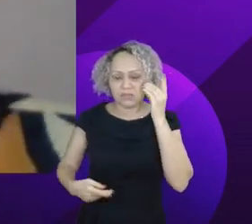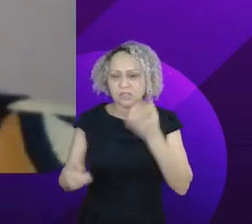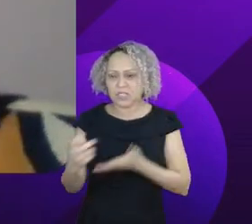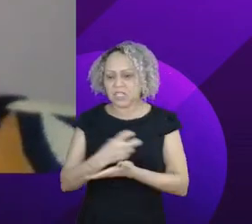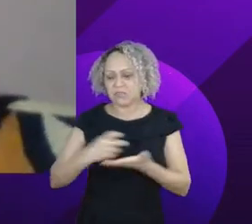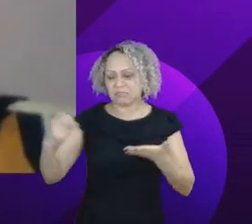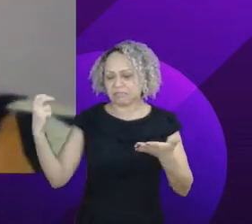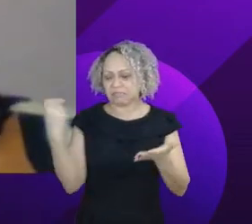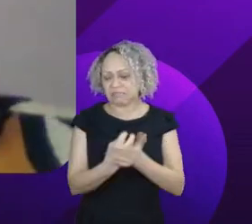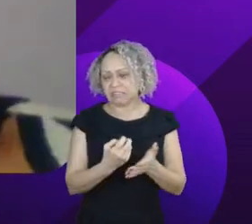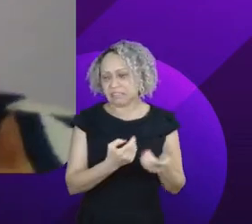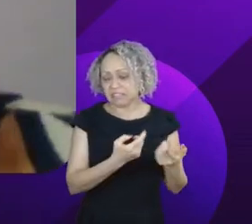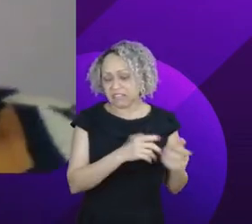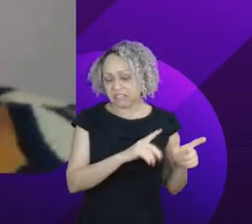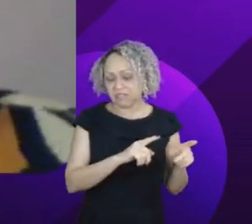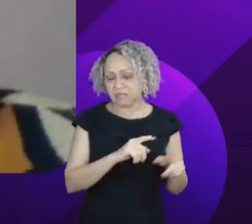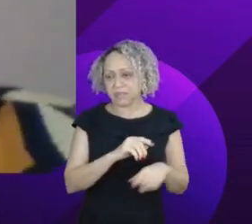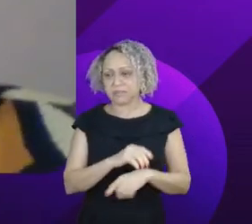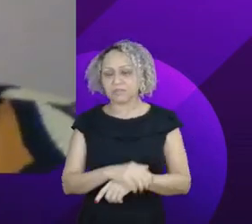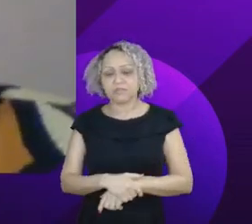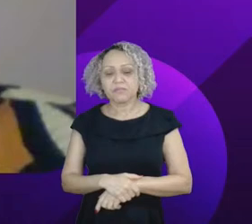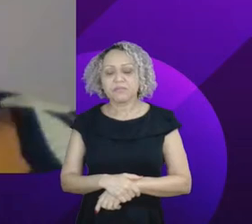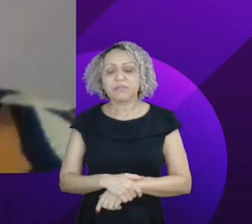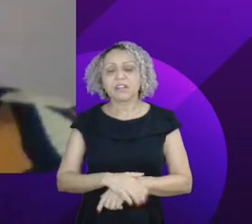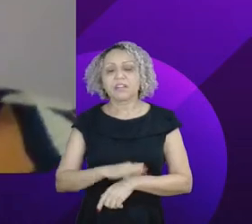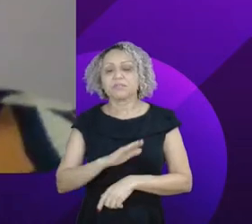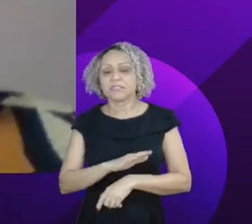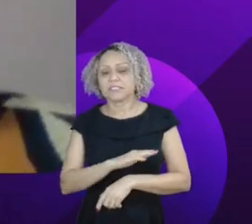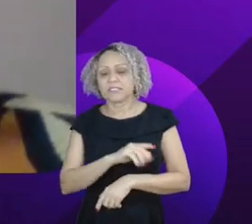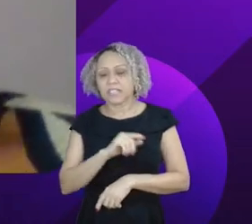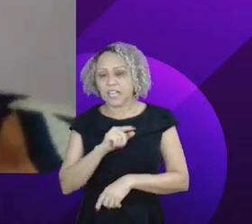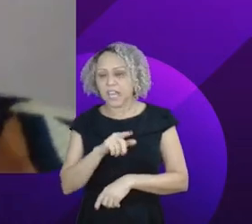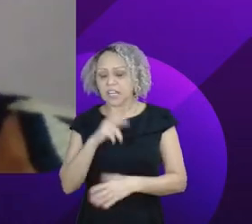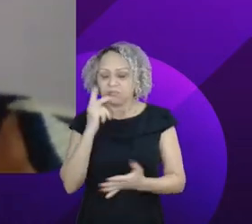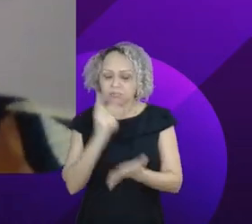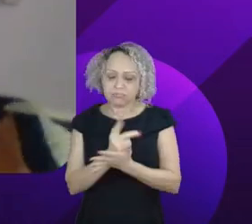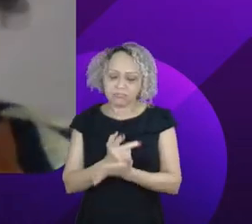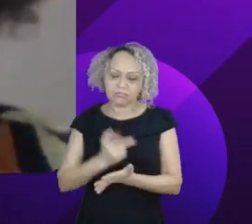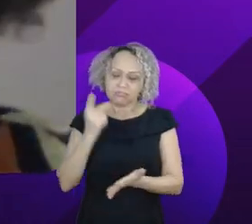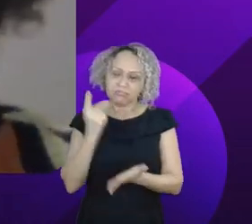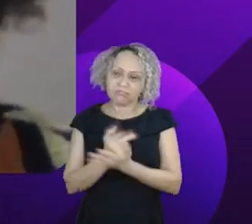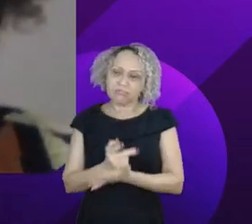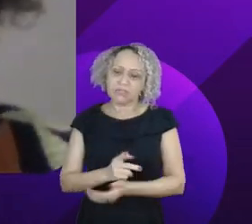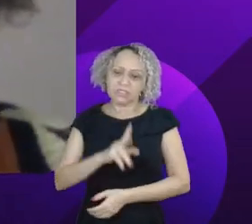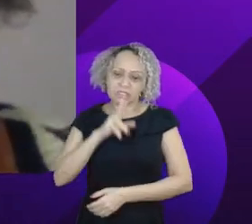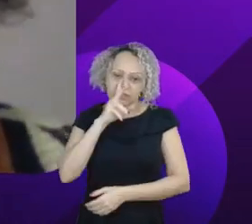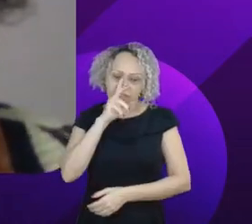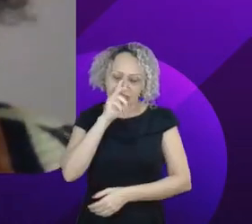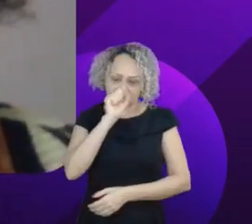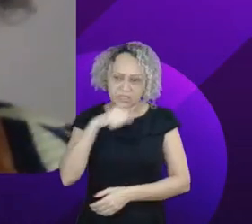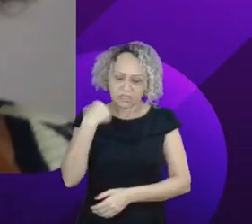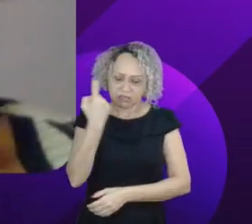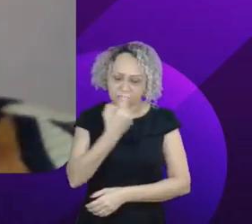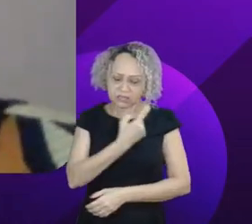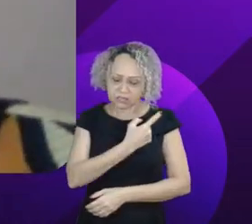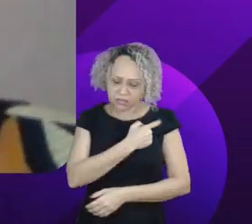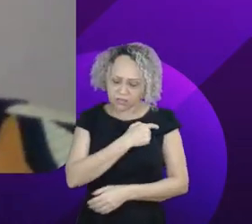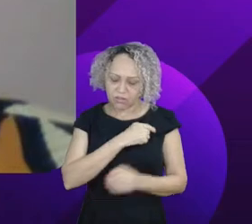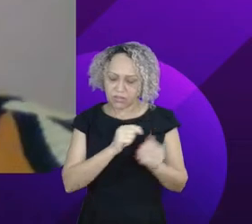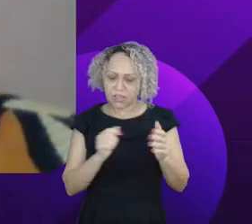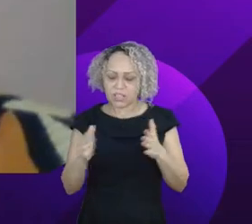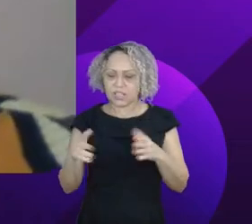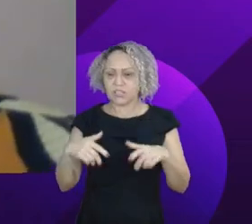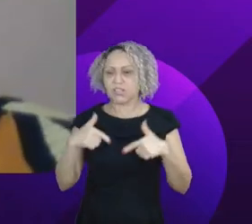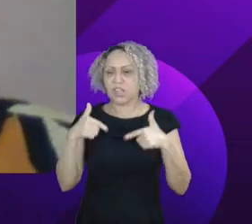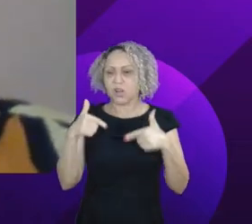tirou dela a força e a capacidade de seguir sendo a fortaleza dentro da nossa trajetória de